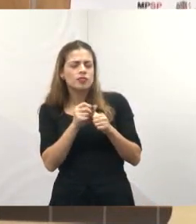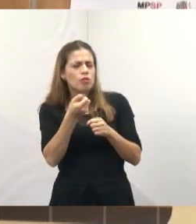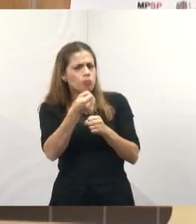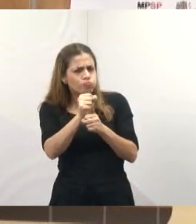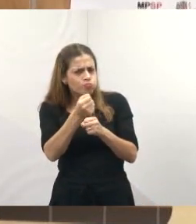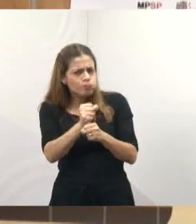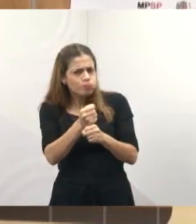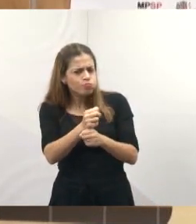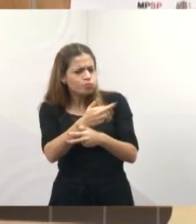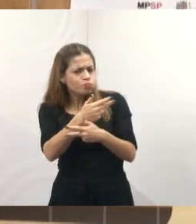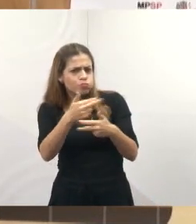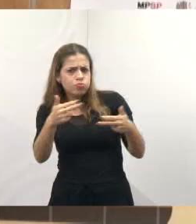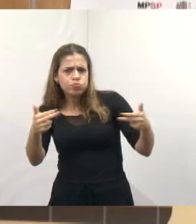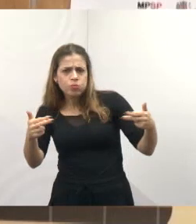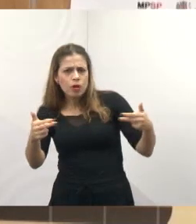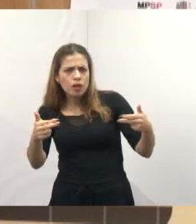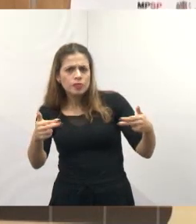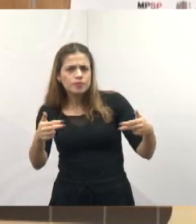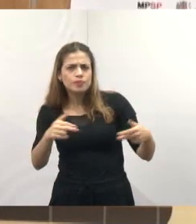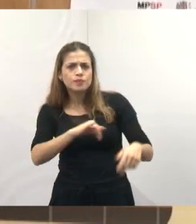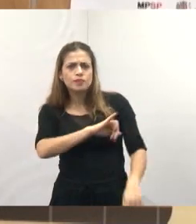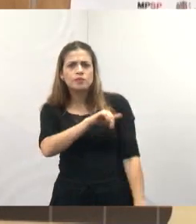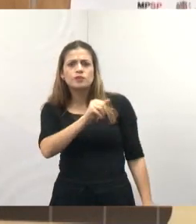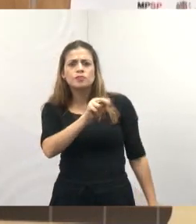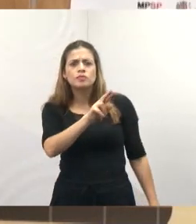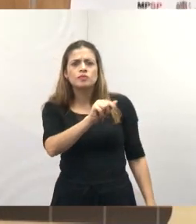obras. Jardim dos Marquês.